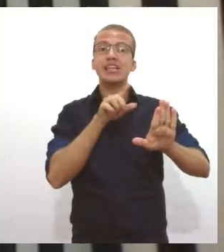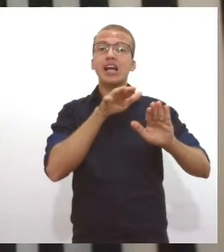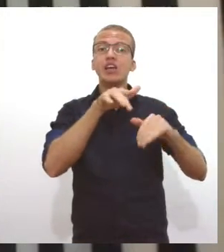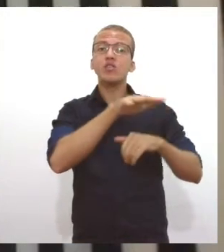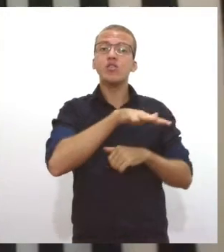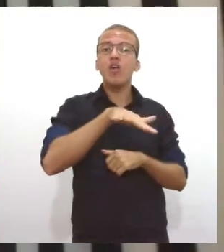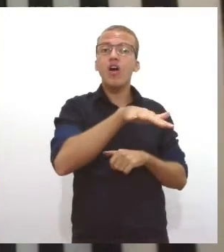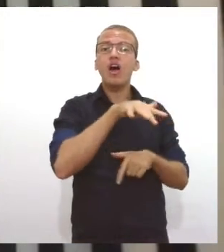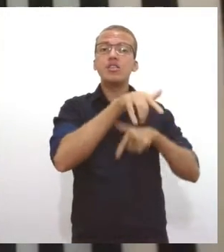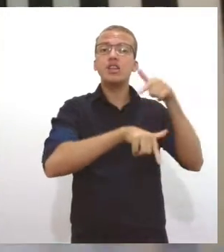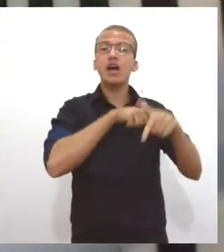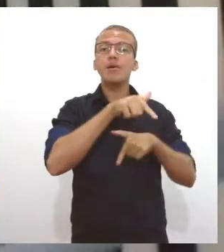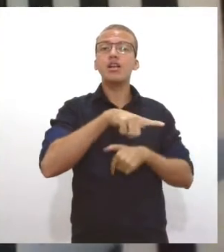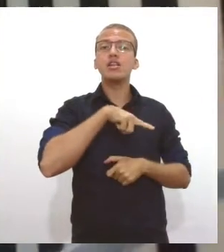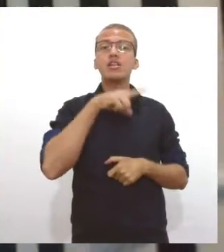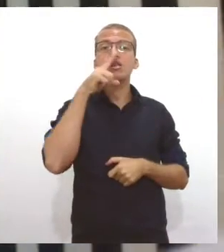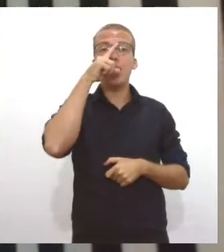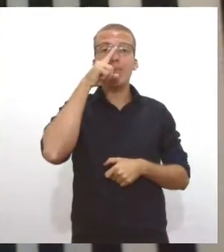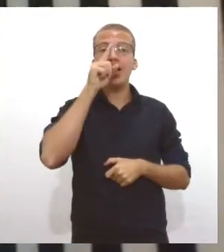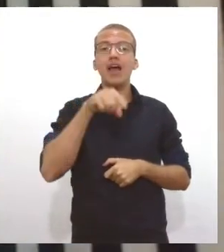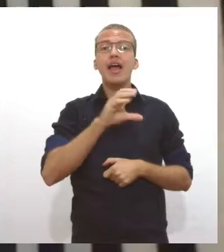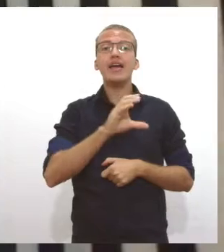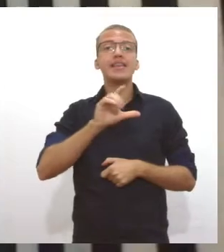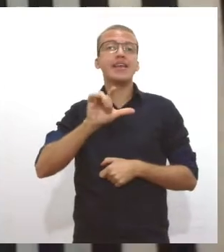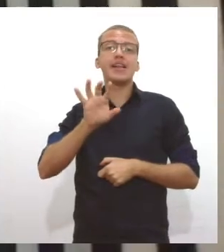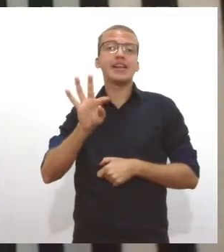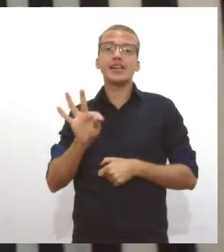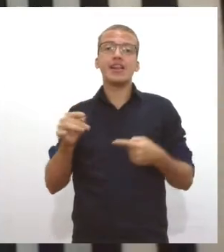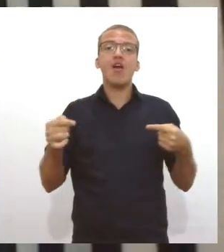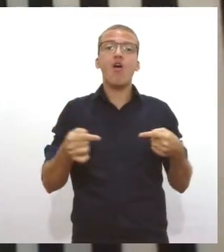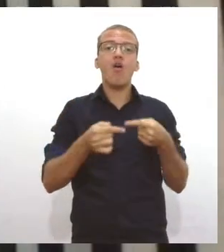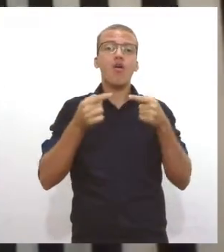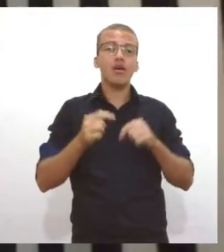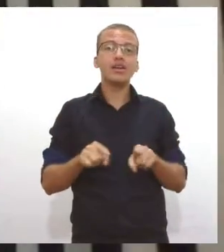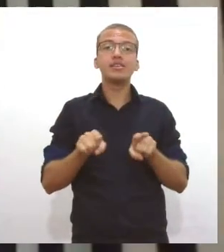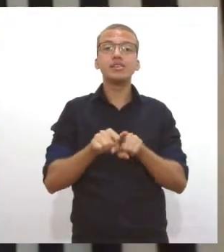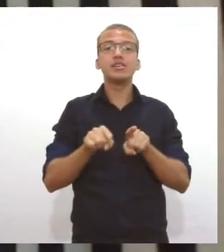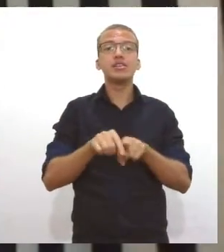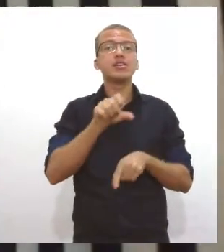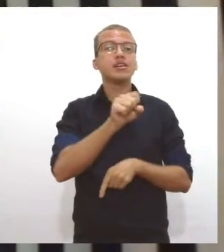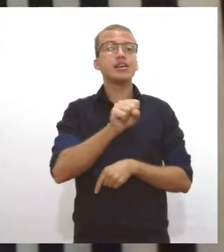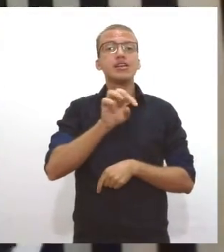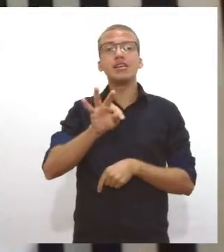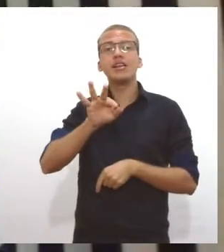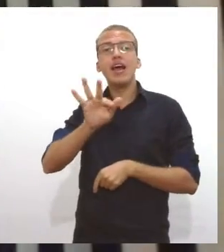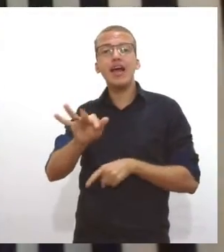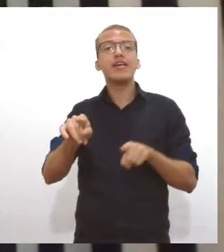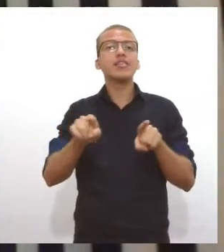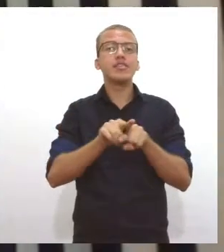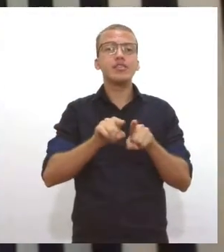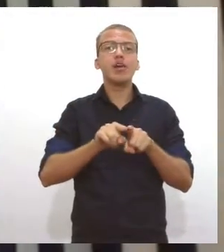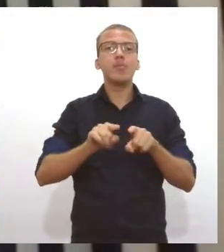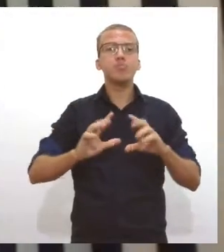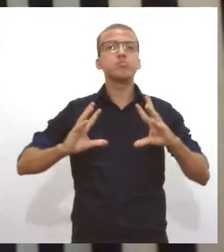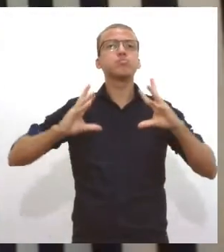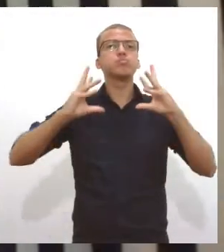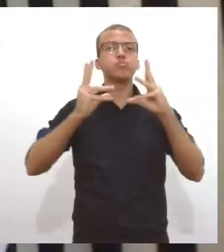você que serve ter inclusive o próprio STF também por unanimidade o Supremo